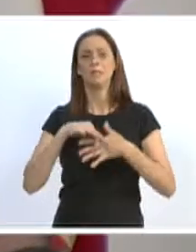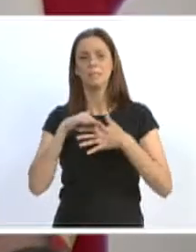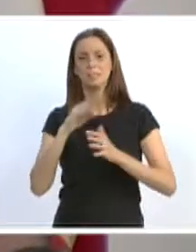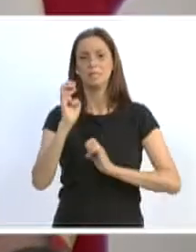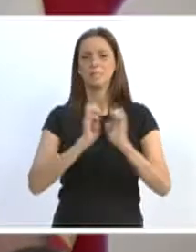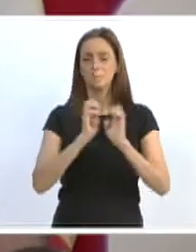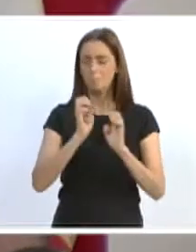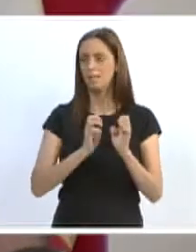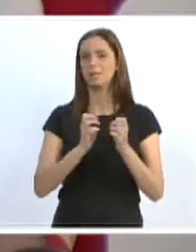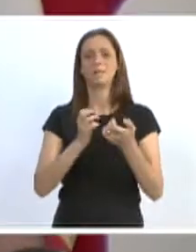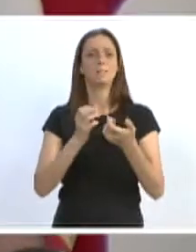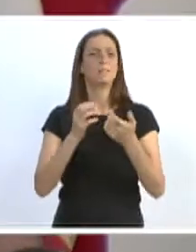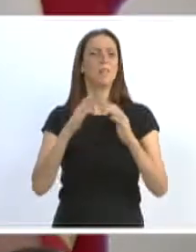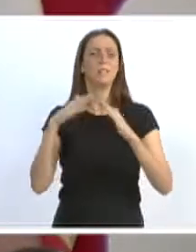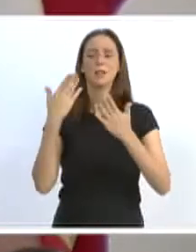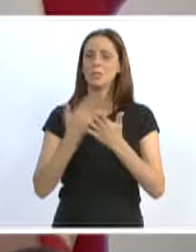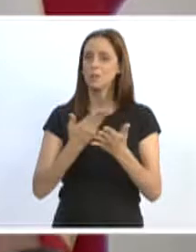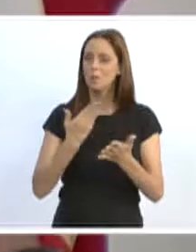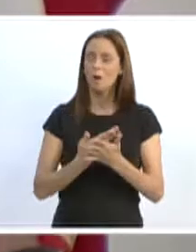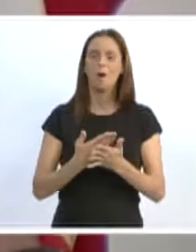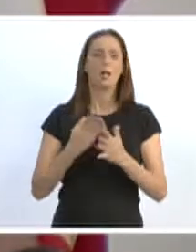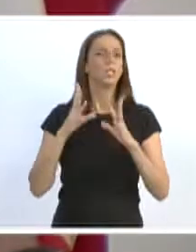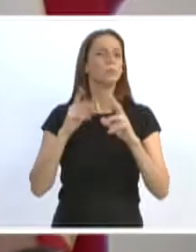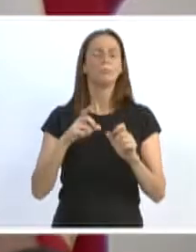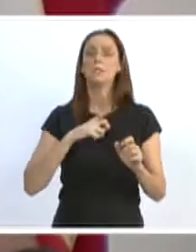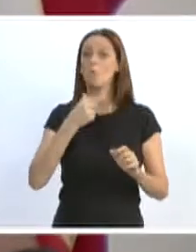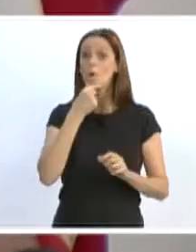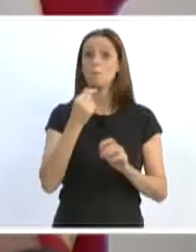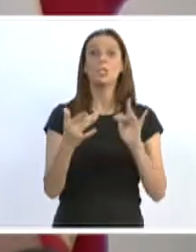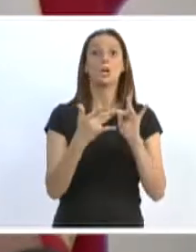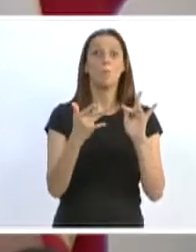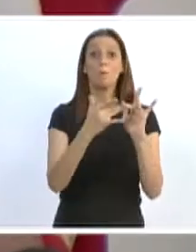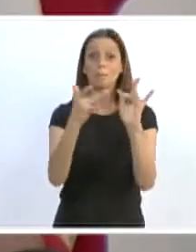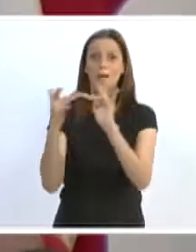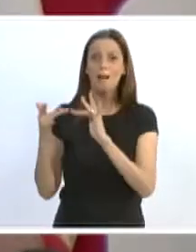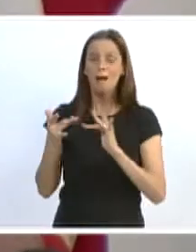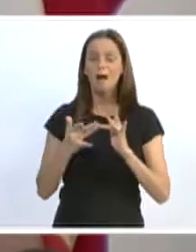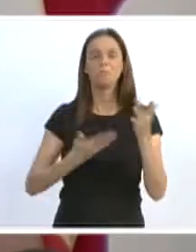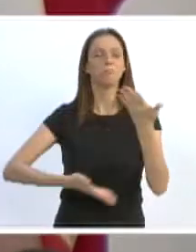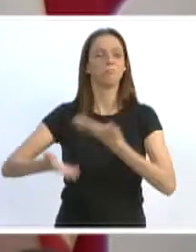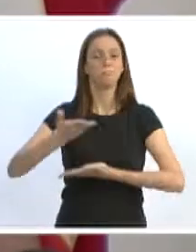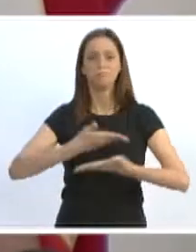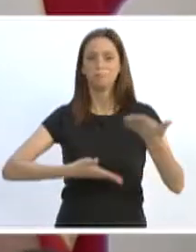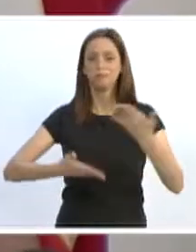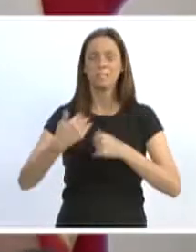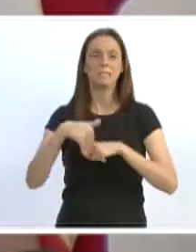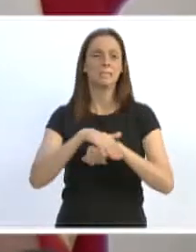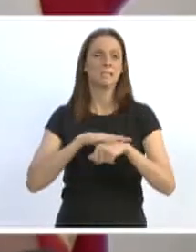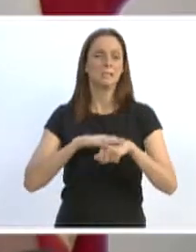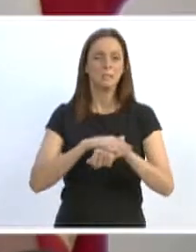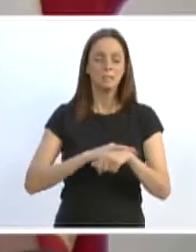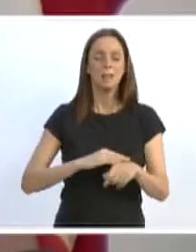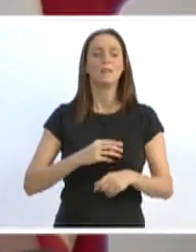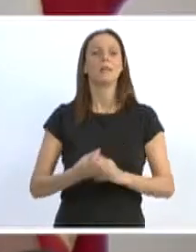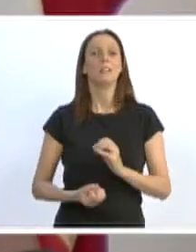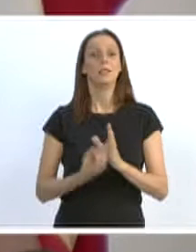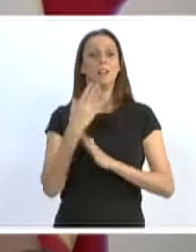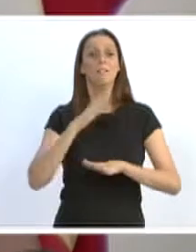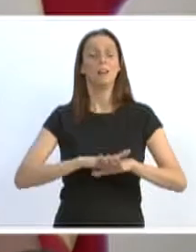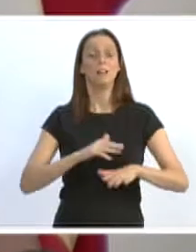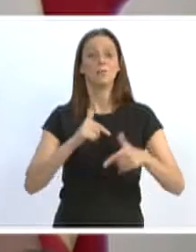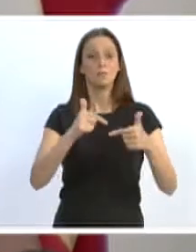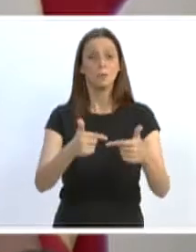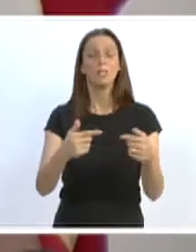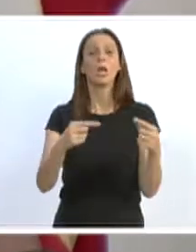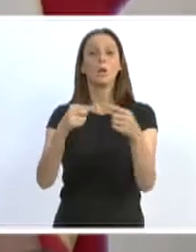nas escolas ginásios e ali sim era deliberado as ações do executivo conforme a demanda que era